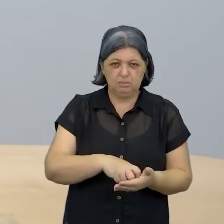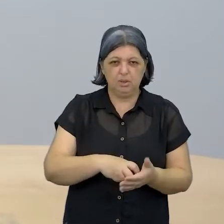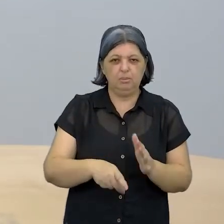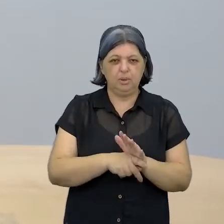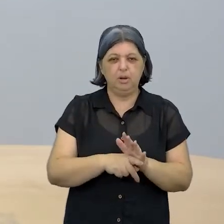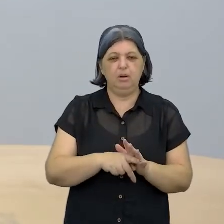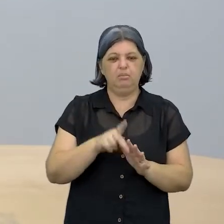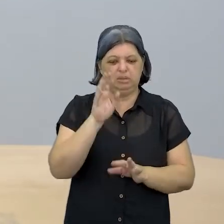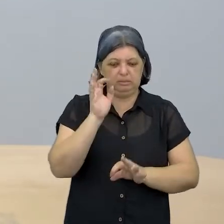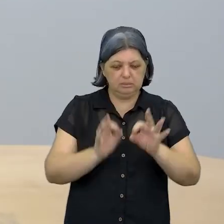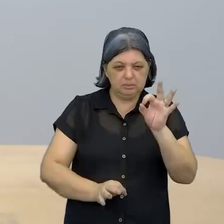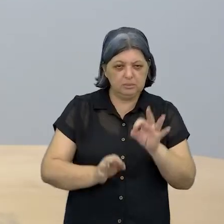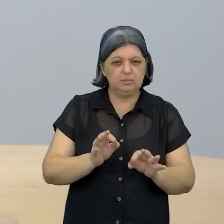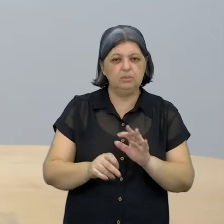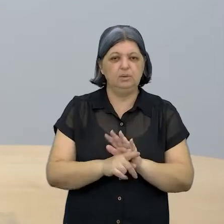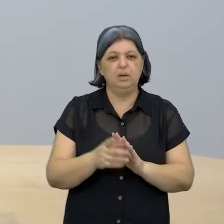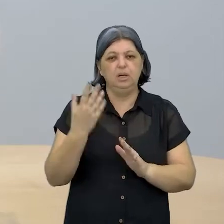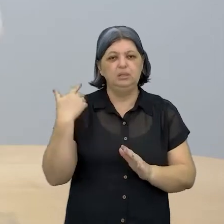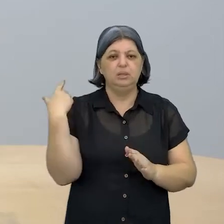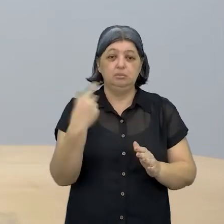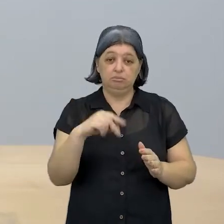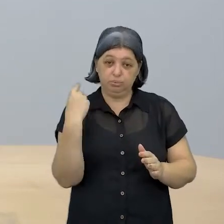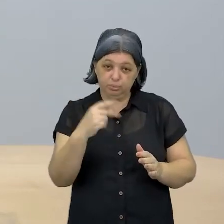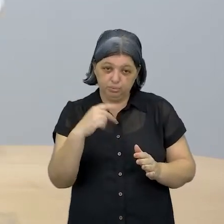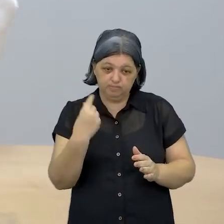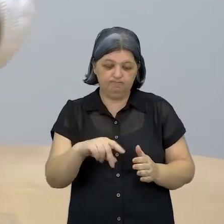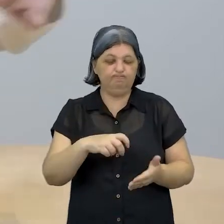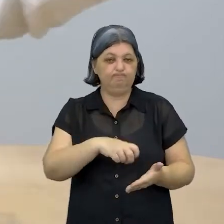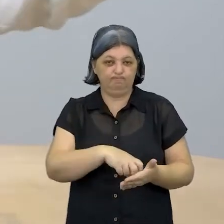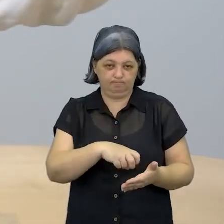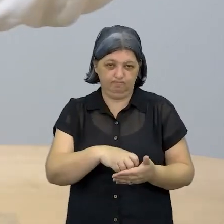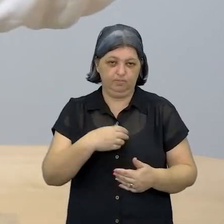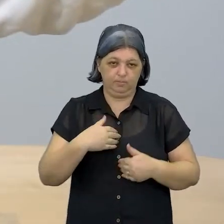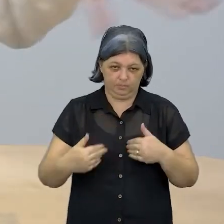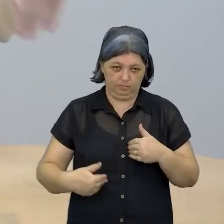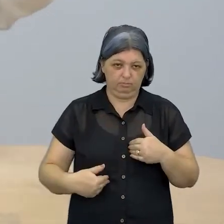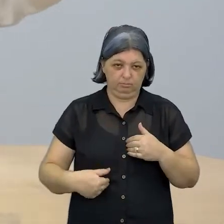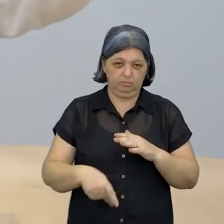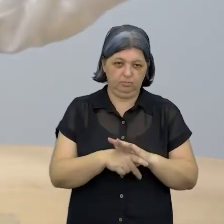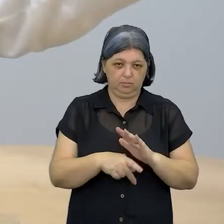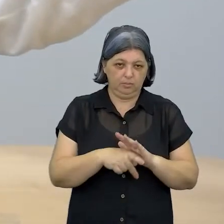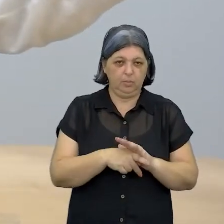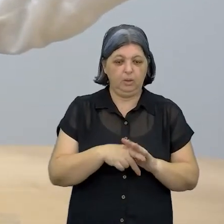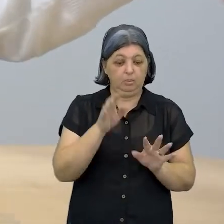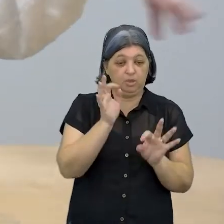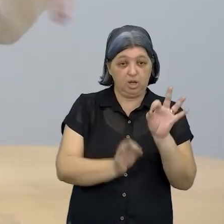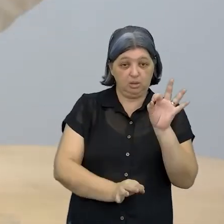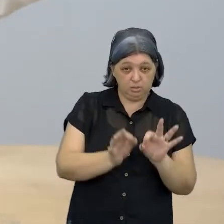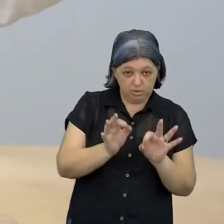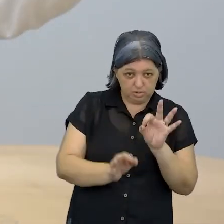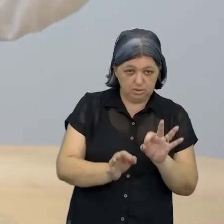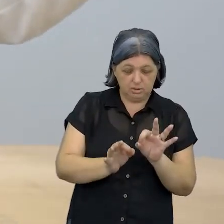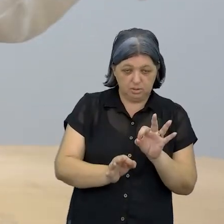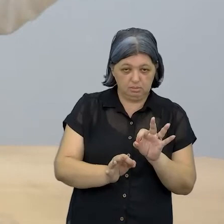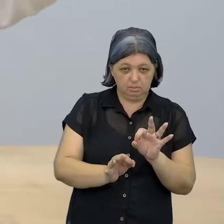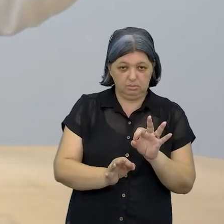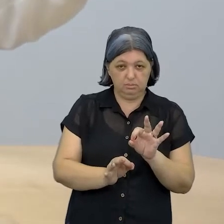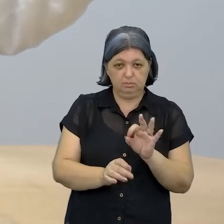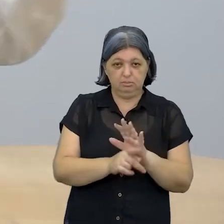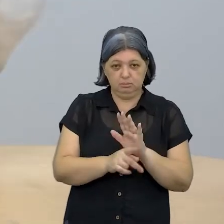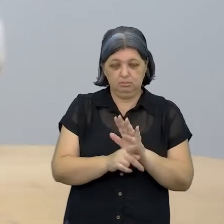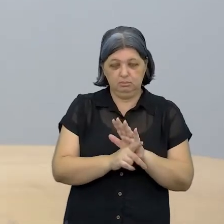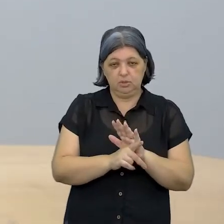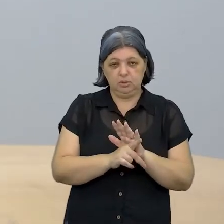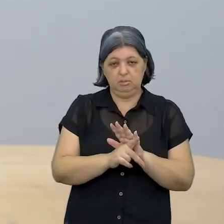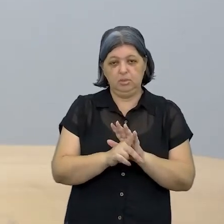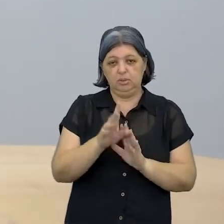submetido, né, a suplício, a tortura, ele saísse do palco da justiça, né, da